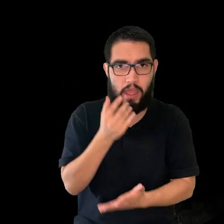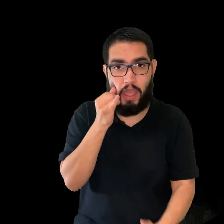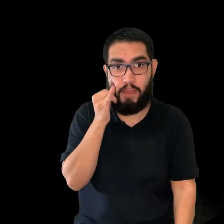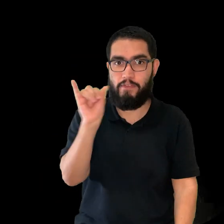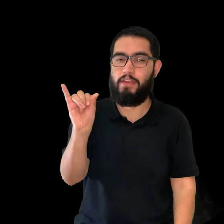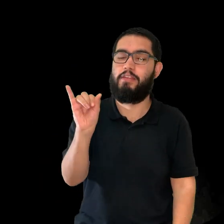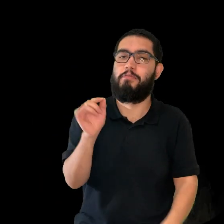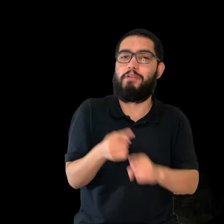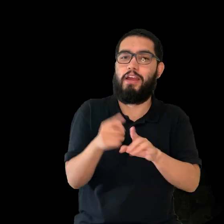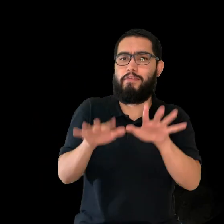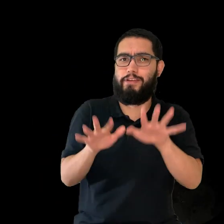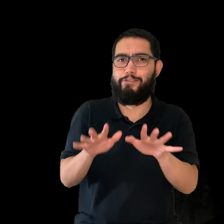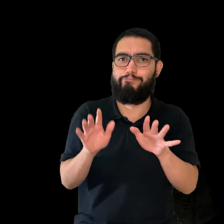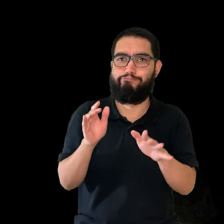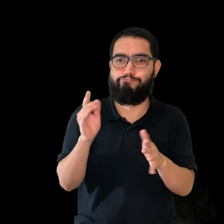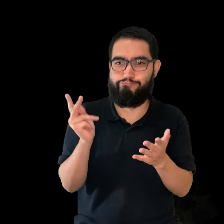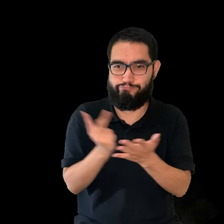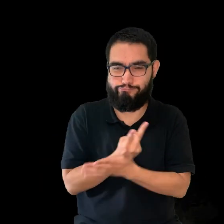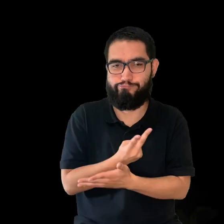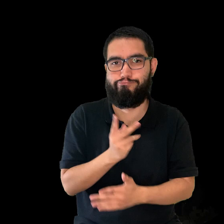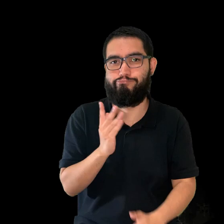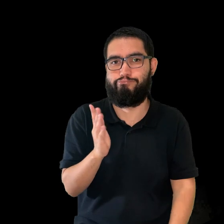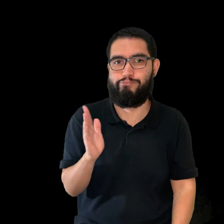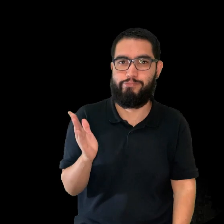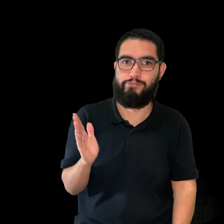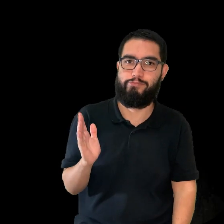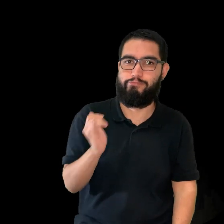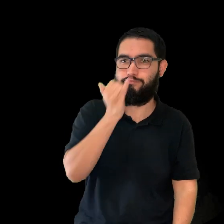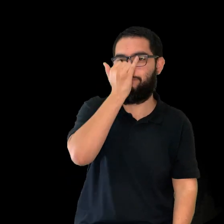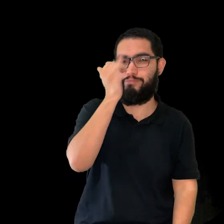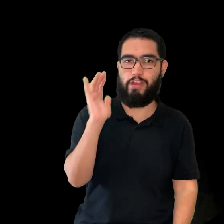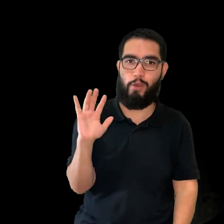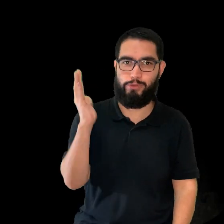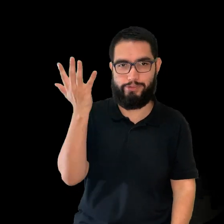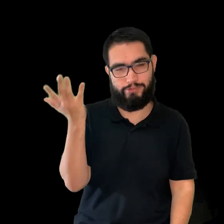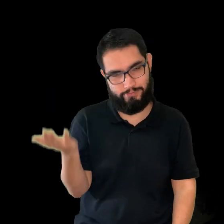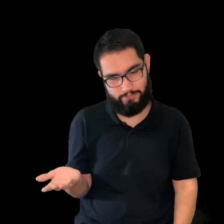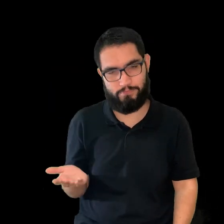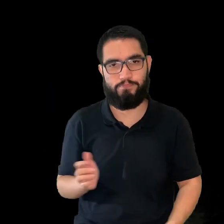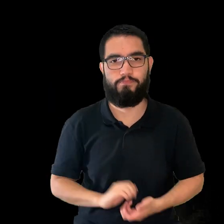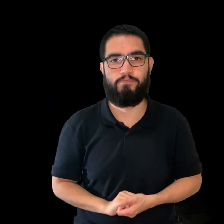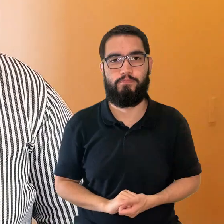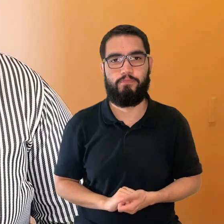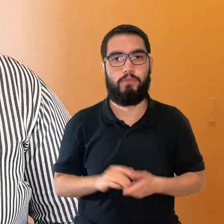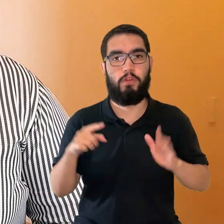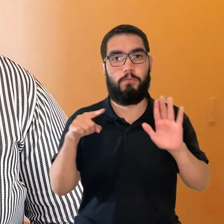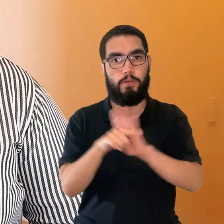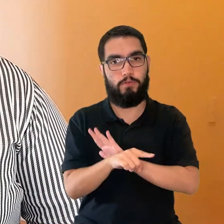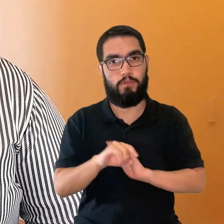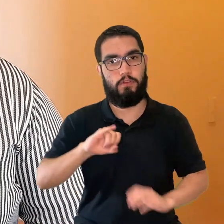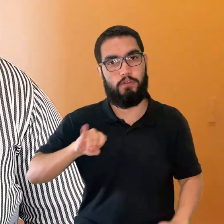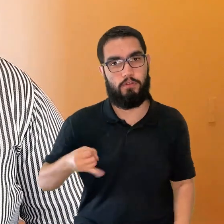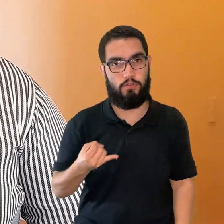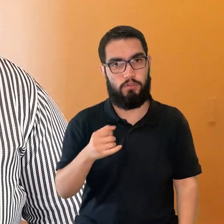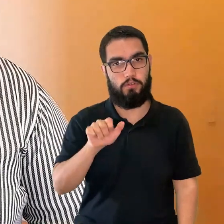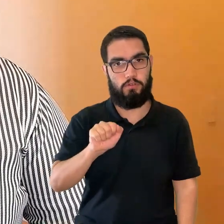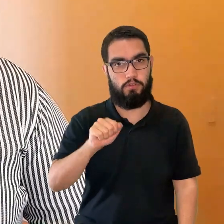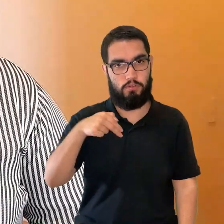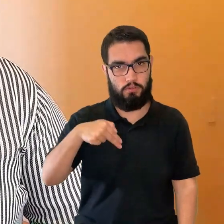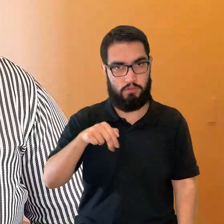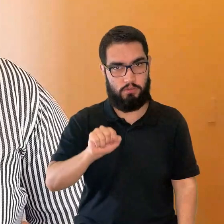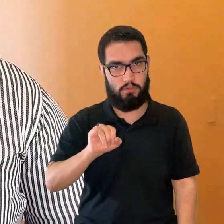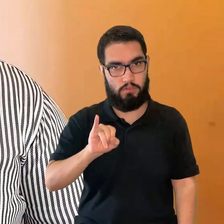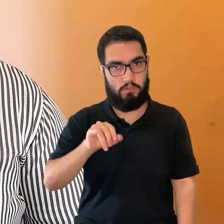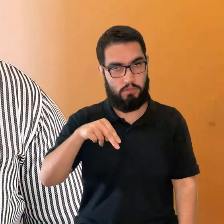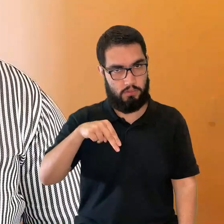coisas que nós talvez já erramos ou que situações que venham a acontecer, tá tá bom? Outra pergunta da Janaína